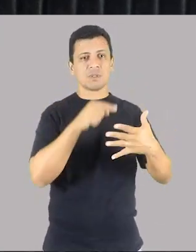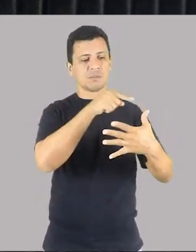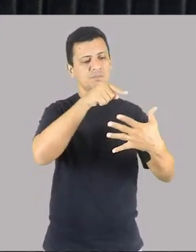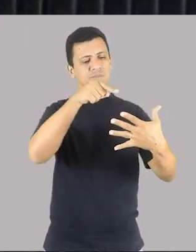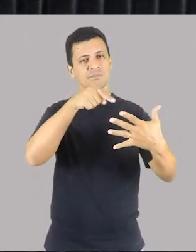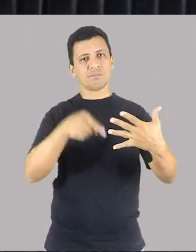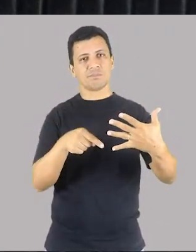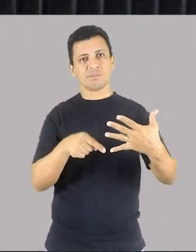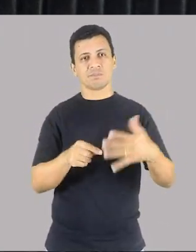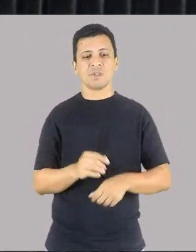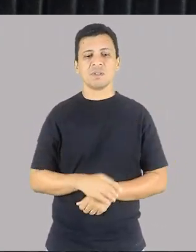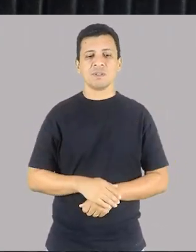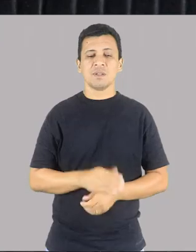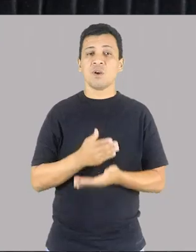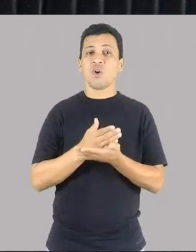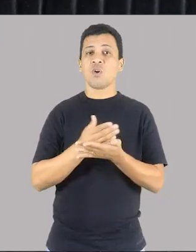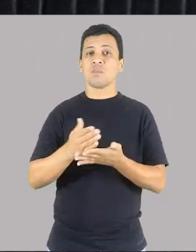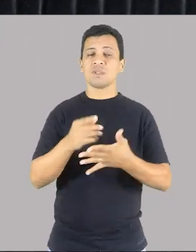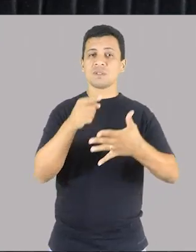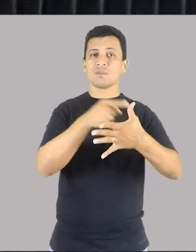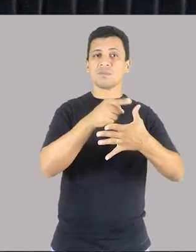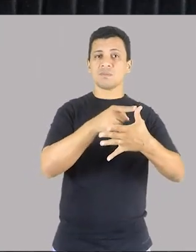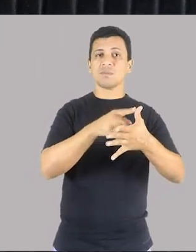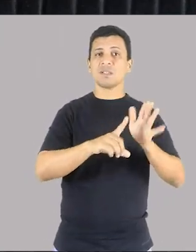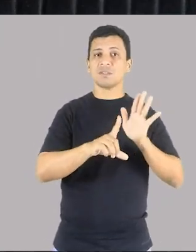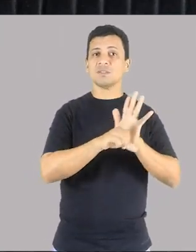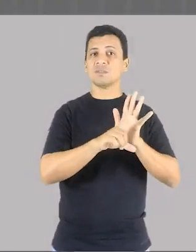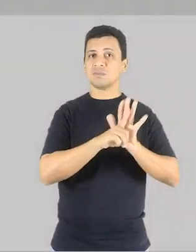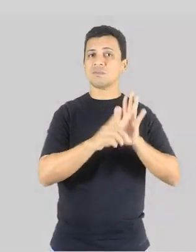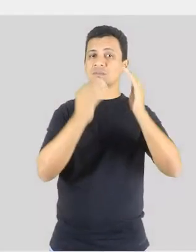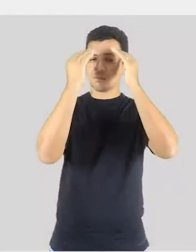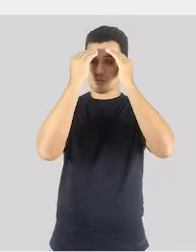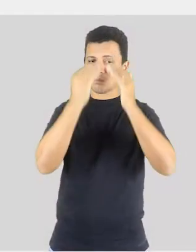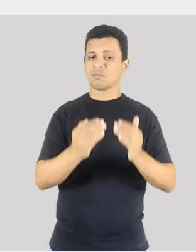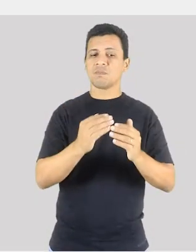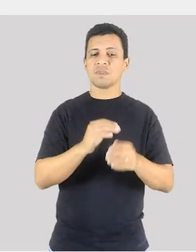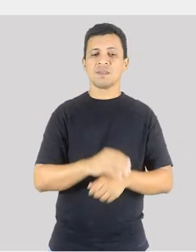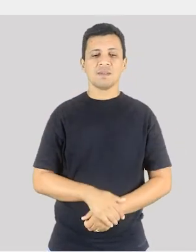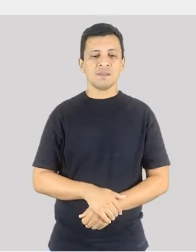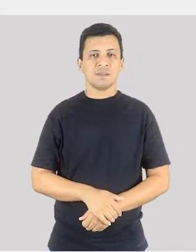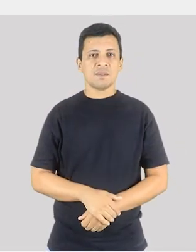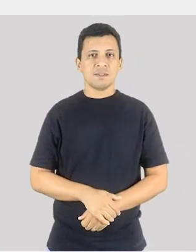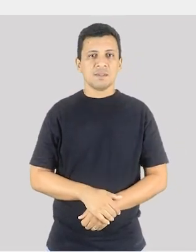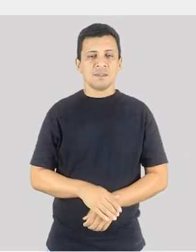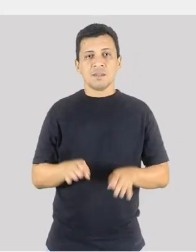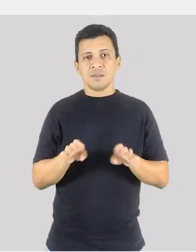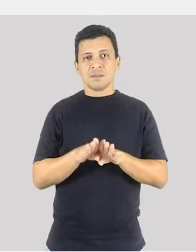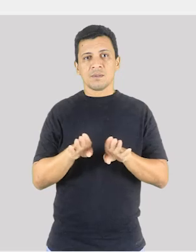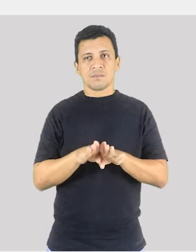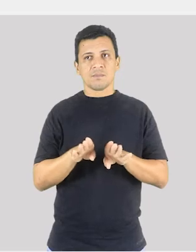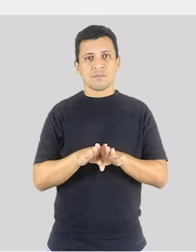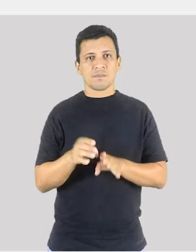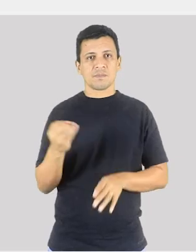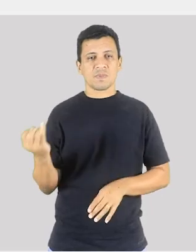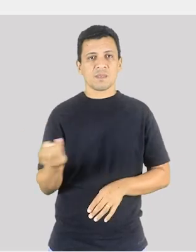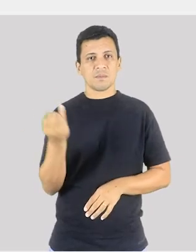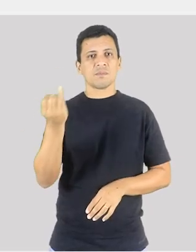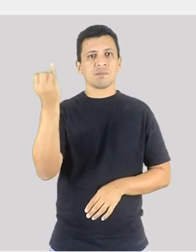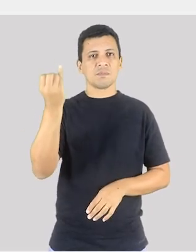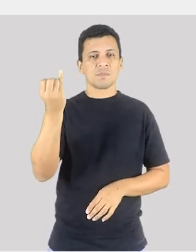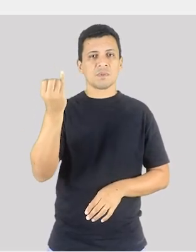a eficiência. Todos esses princípios expressos, eles têm força obrigatória, vinculativa. Toda a